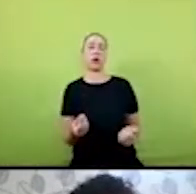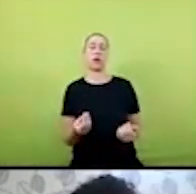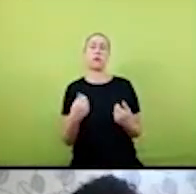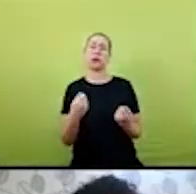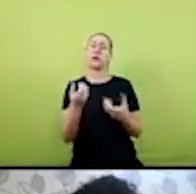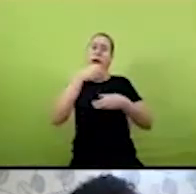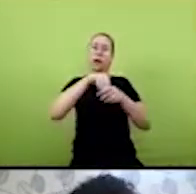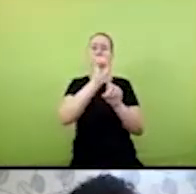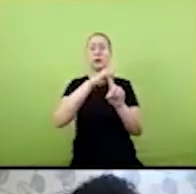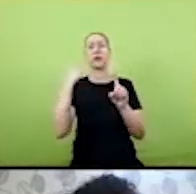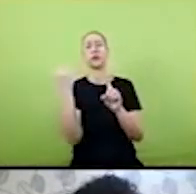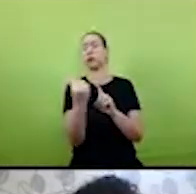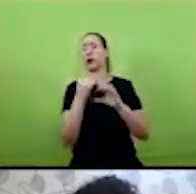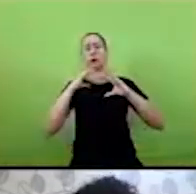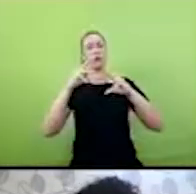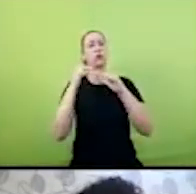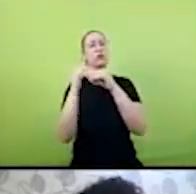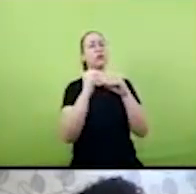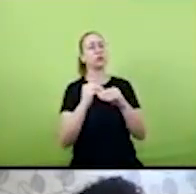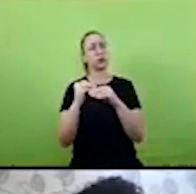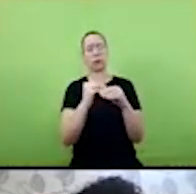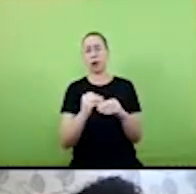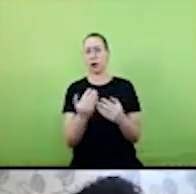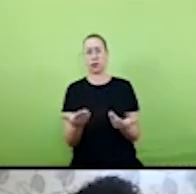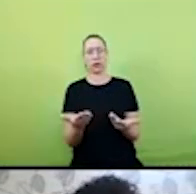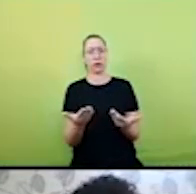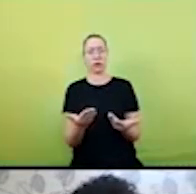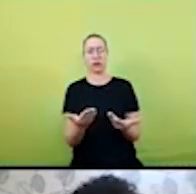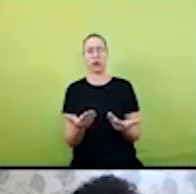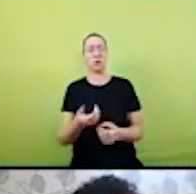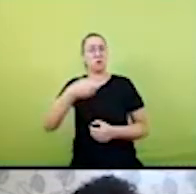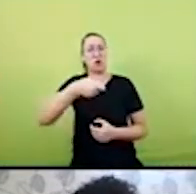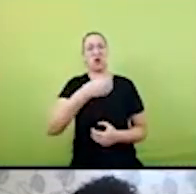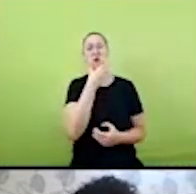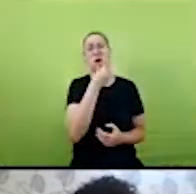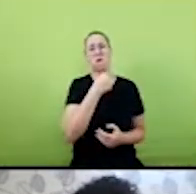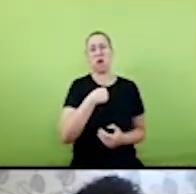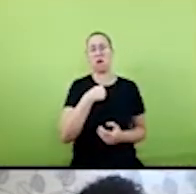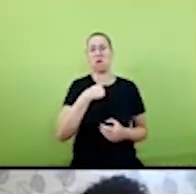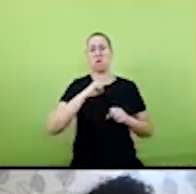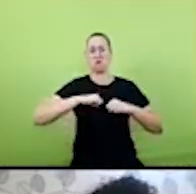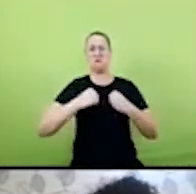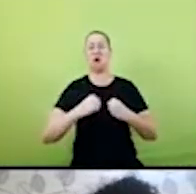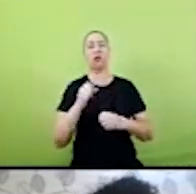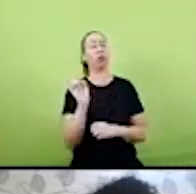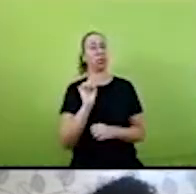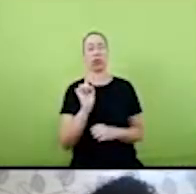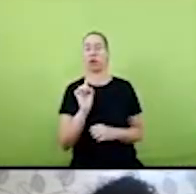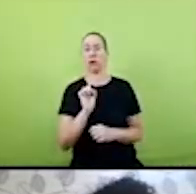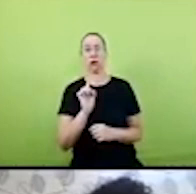das pessoas, não tanto papéis rígidos, né, de homens e mulheres. A gente ainda tem